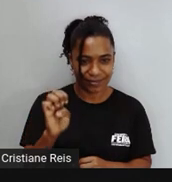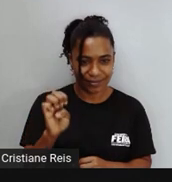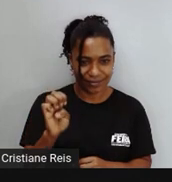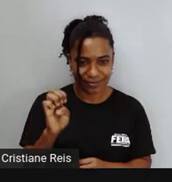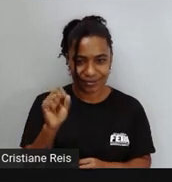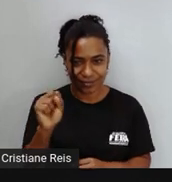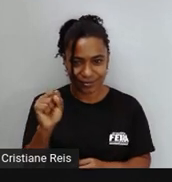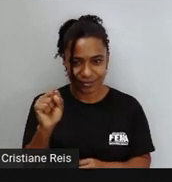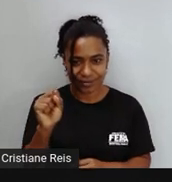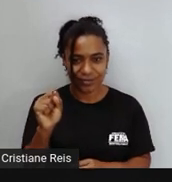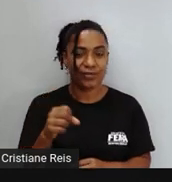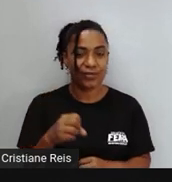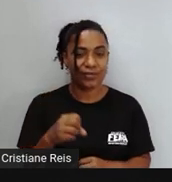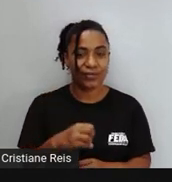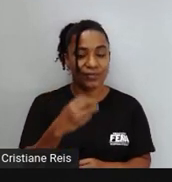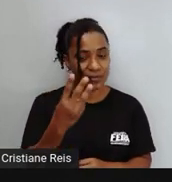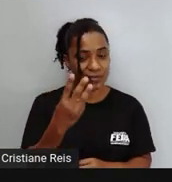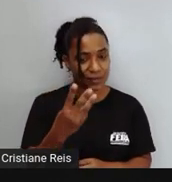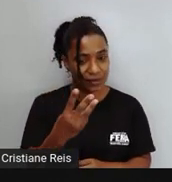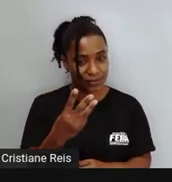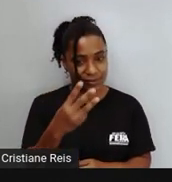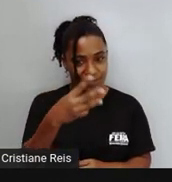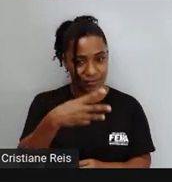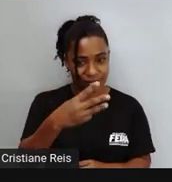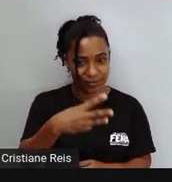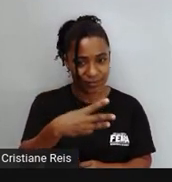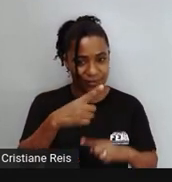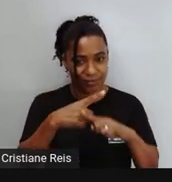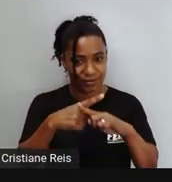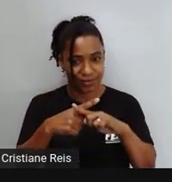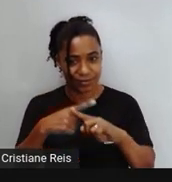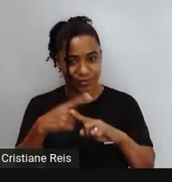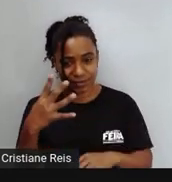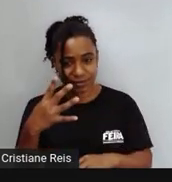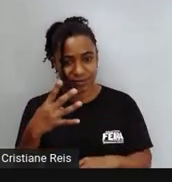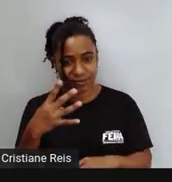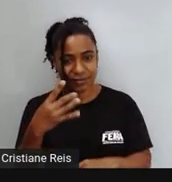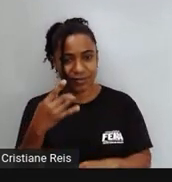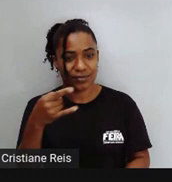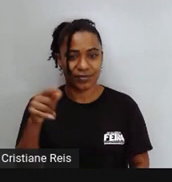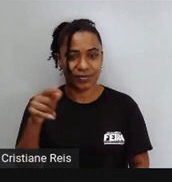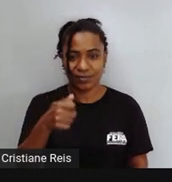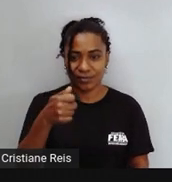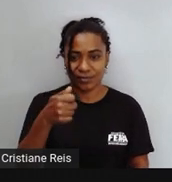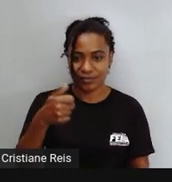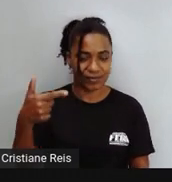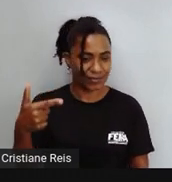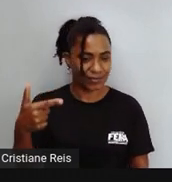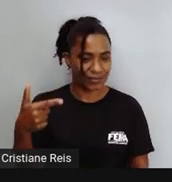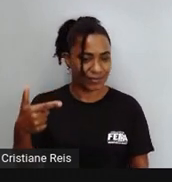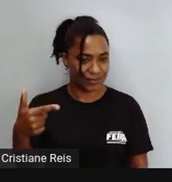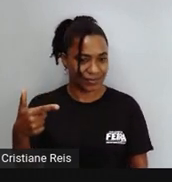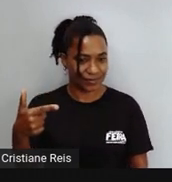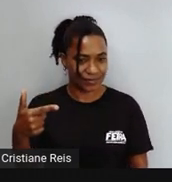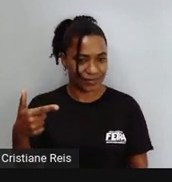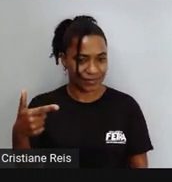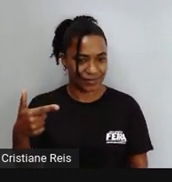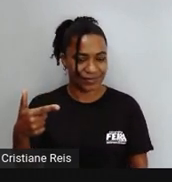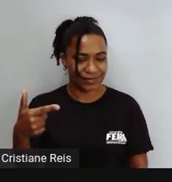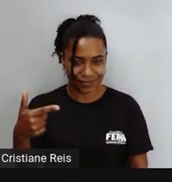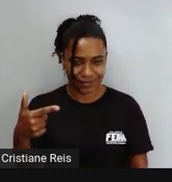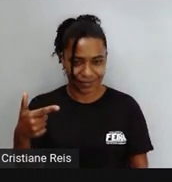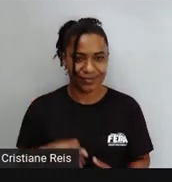or equals, tanto faz, 12. 3 vezes 4 é 12 ou é igual a